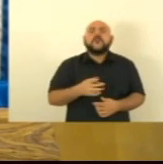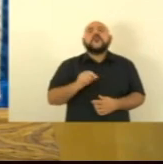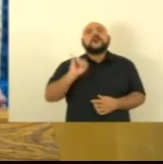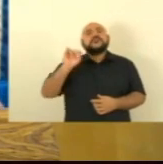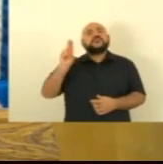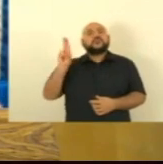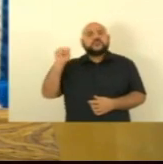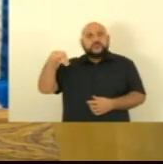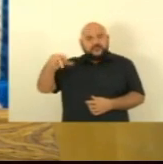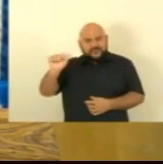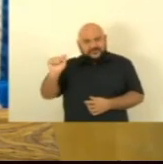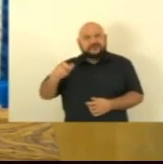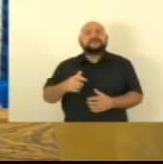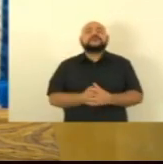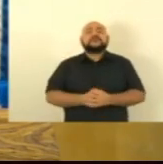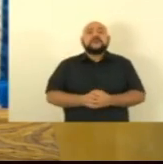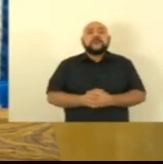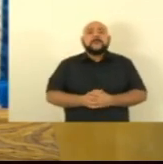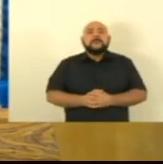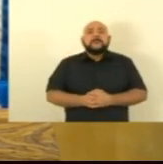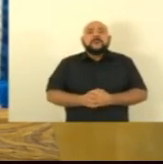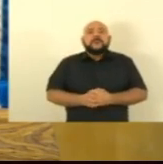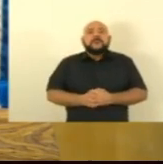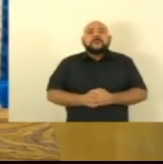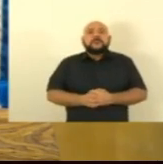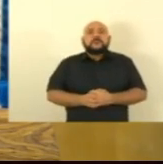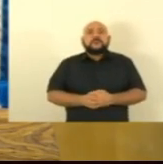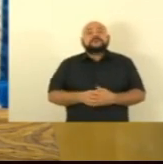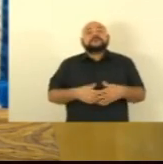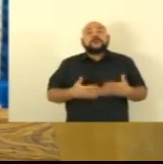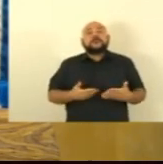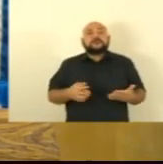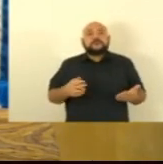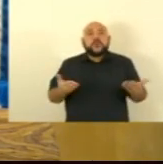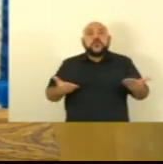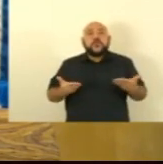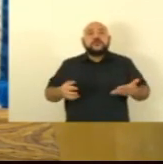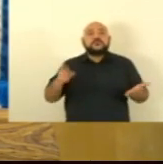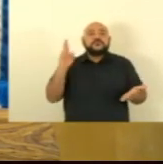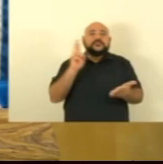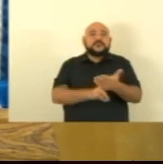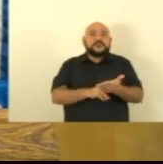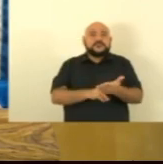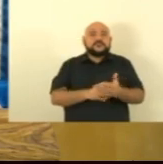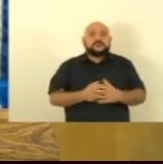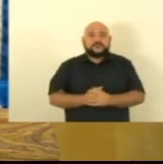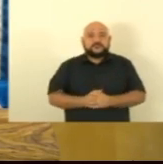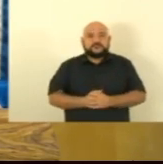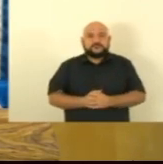Caparaó. Por fim, registro hoje, 20...